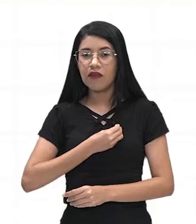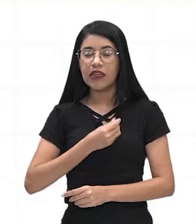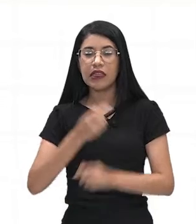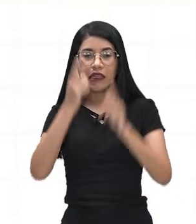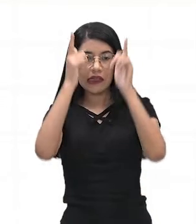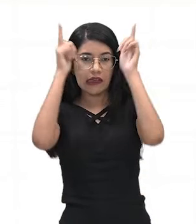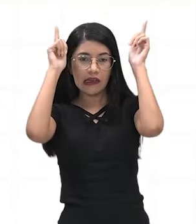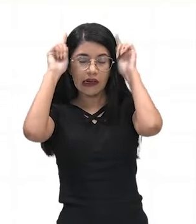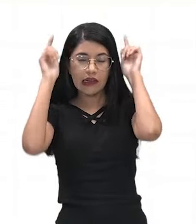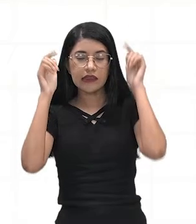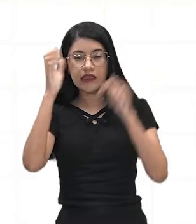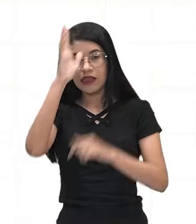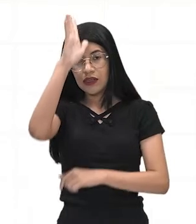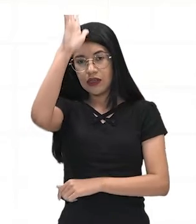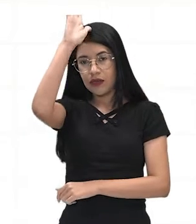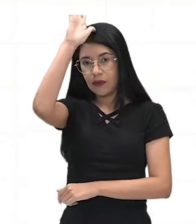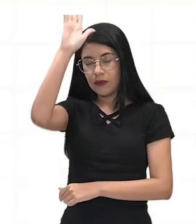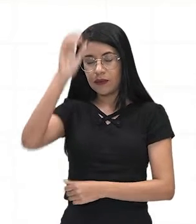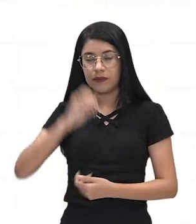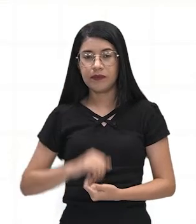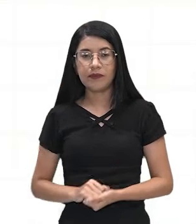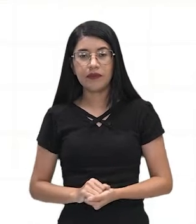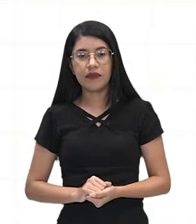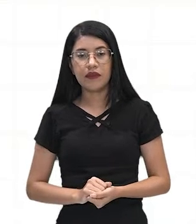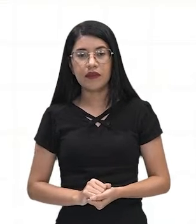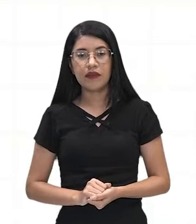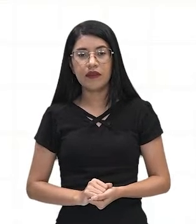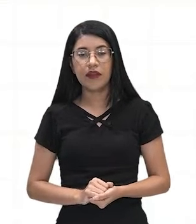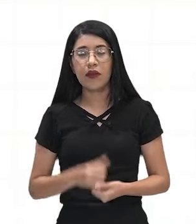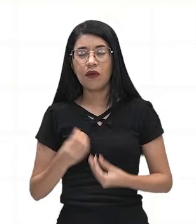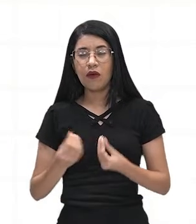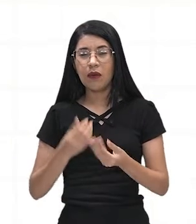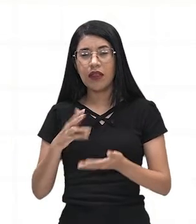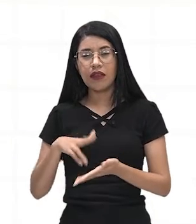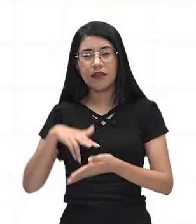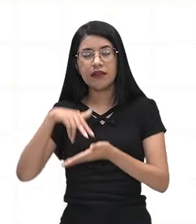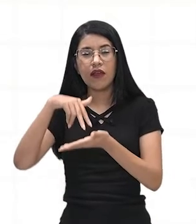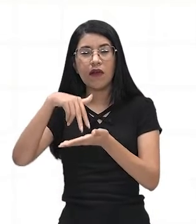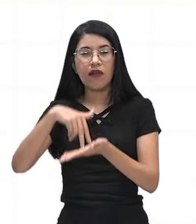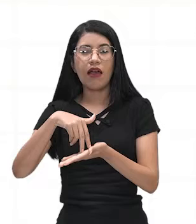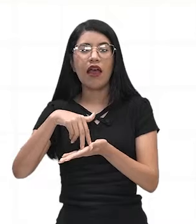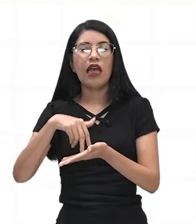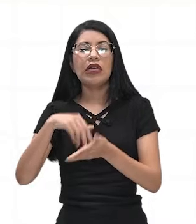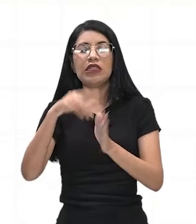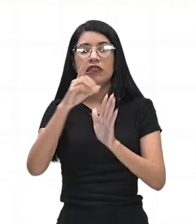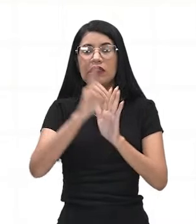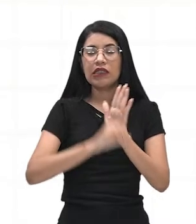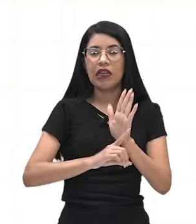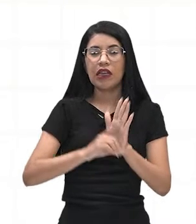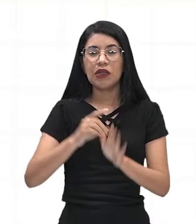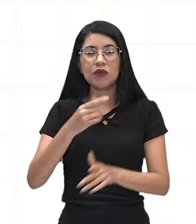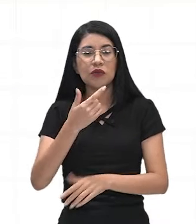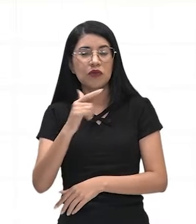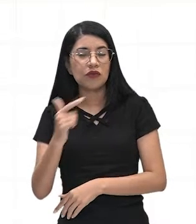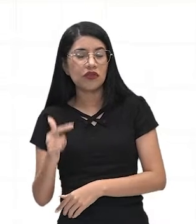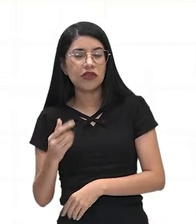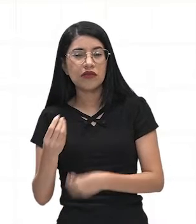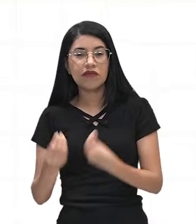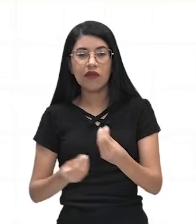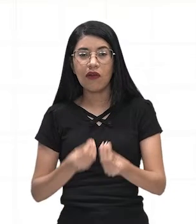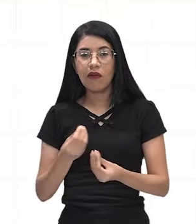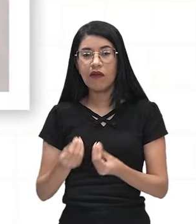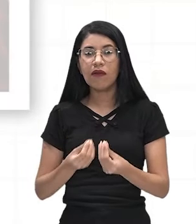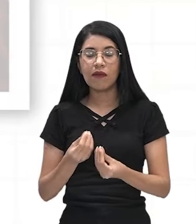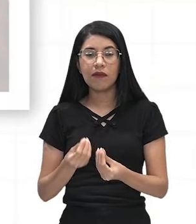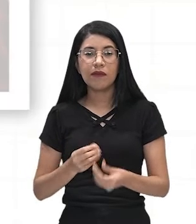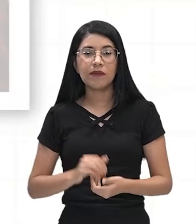em Roma, qual era a posição delas ali, que elas tinham direito, que elas não tinham de direito